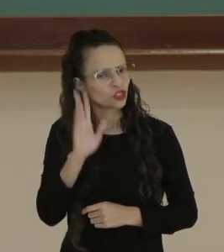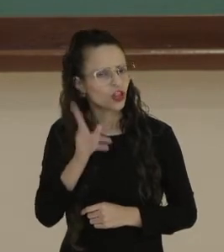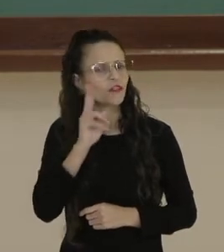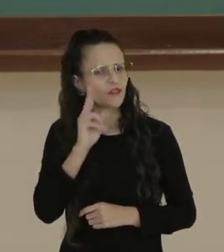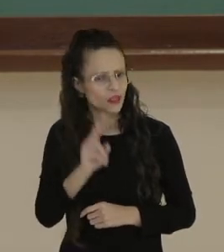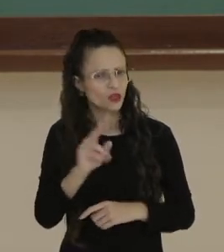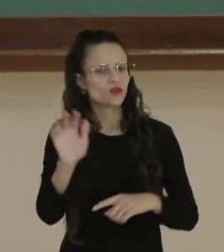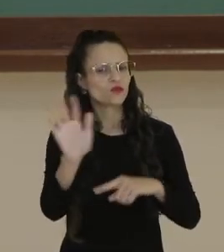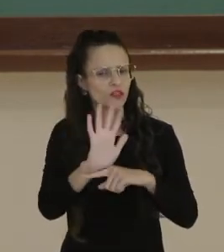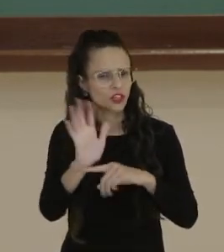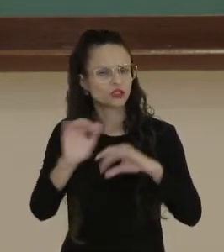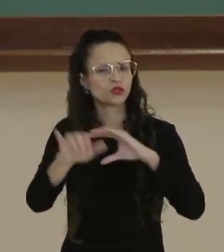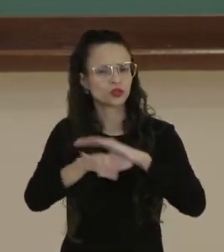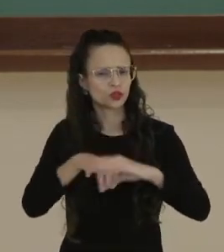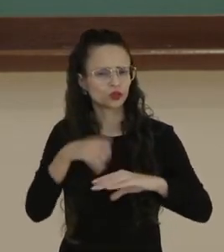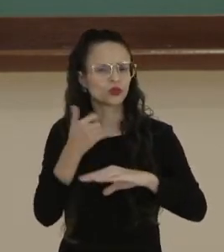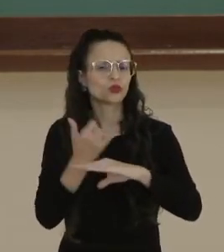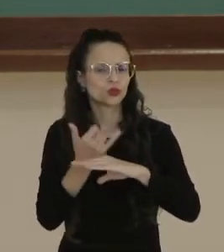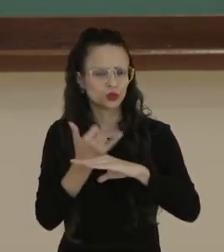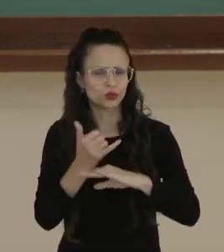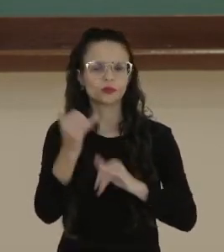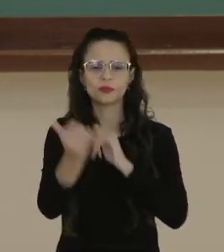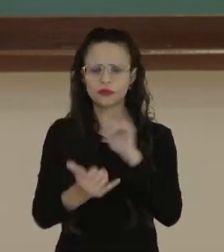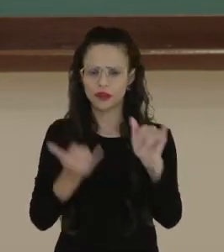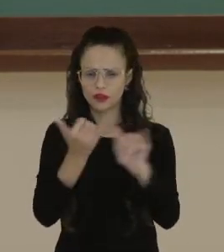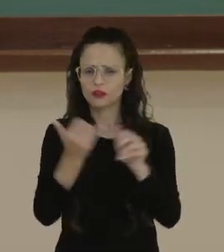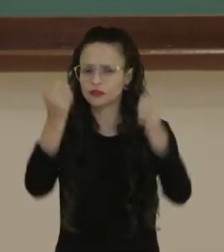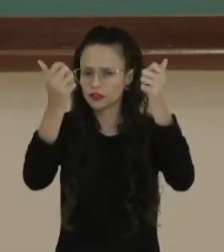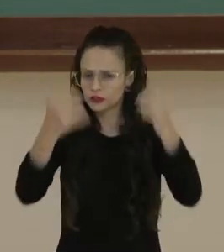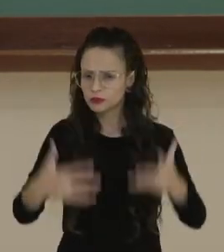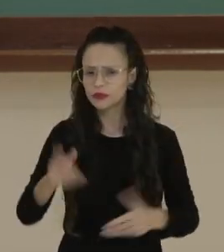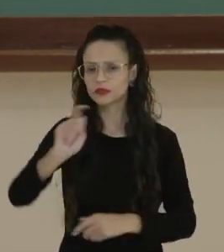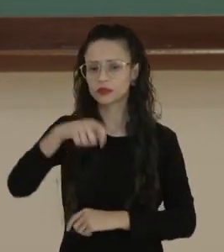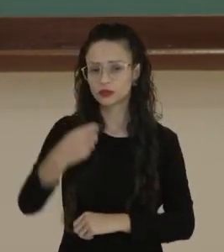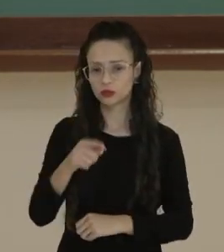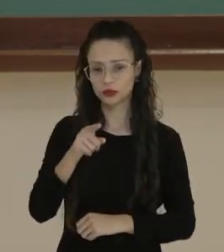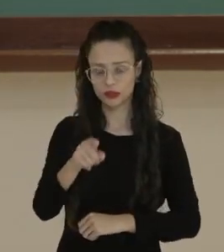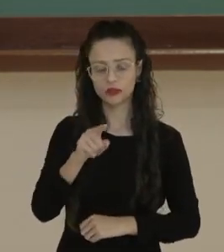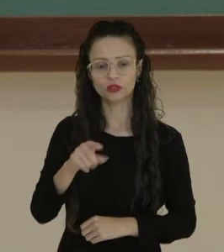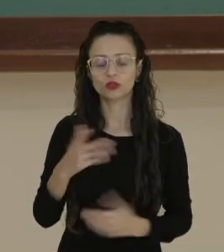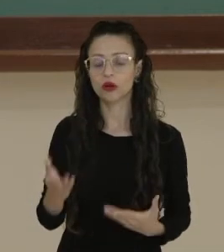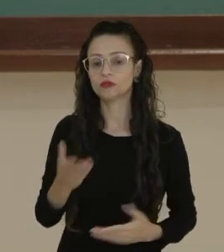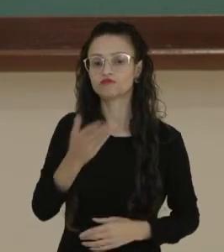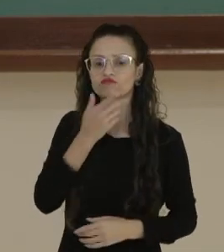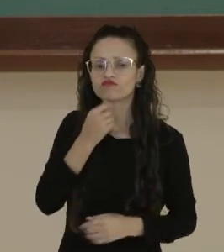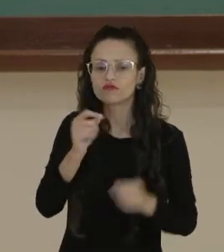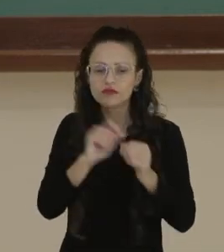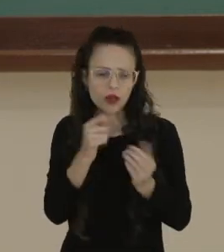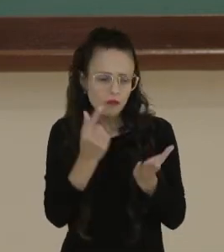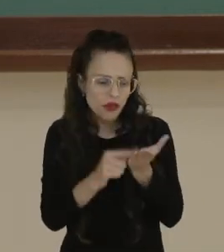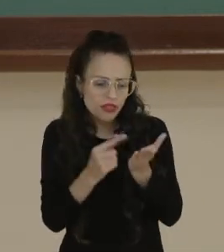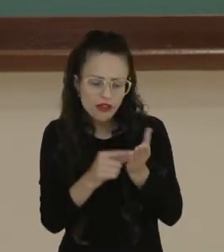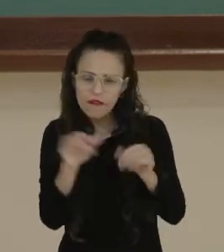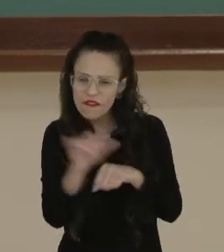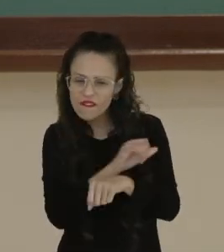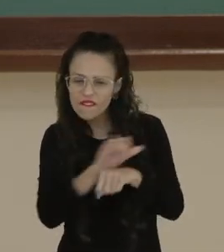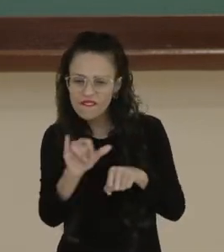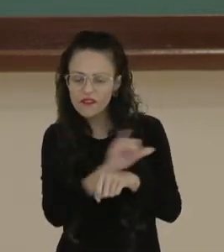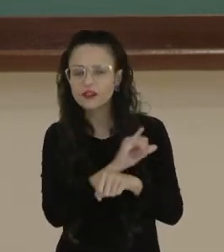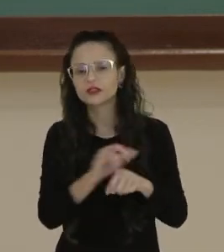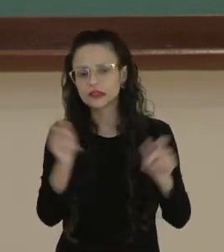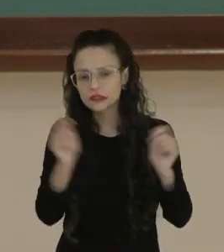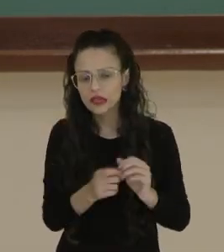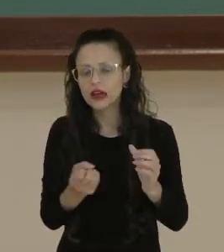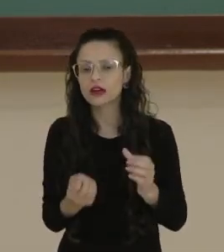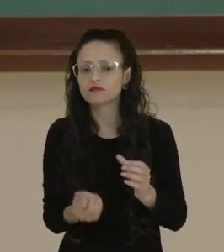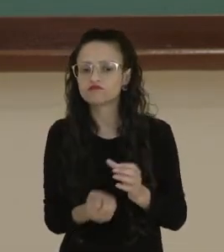vídeo em YouTube, vídeo na internet aí falando sobre isso, certo? Que o cara vai lá, faz uma bateria, faz um esquema e aquele esquema você